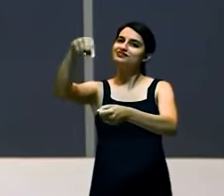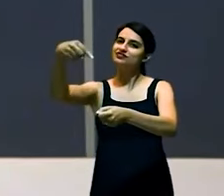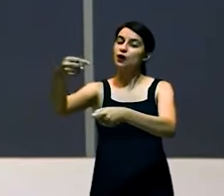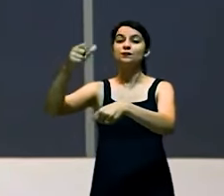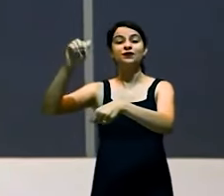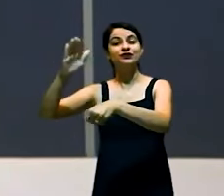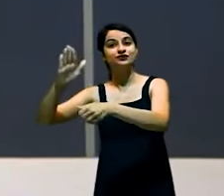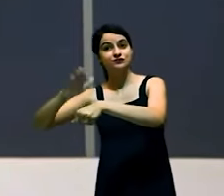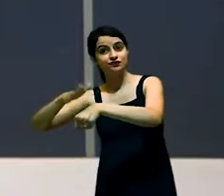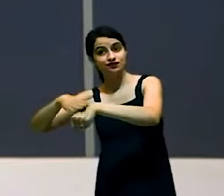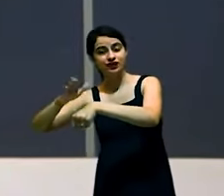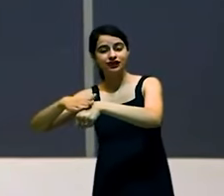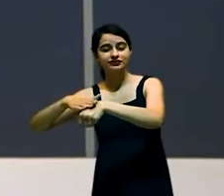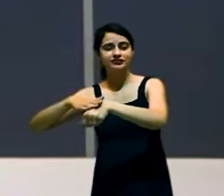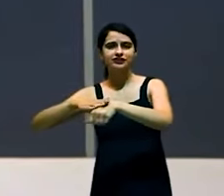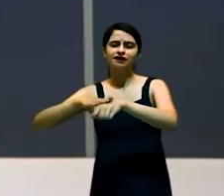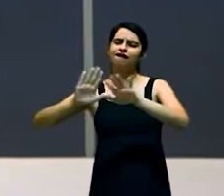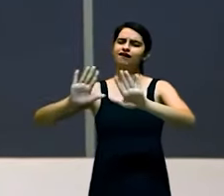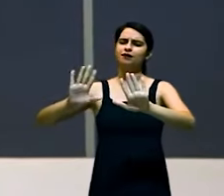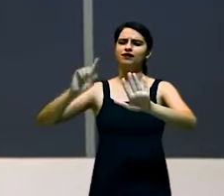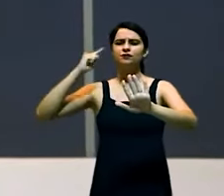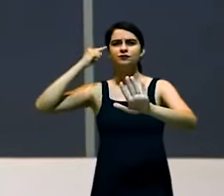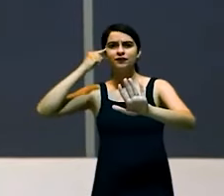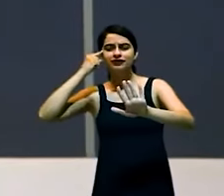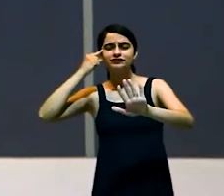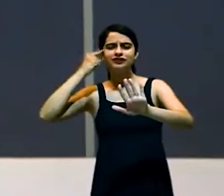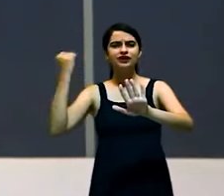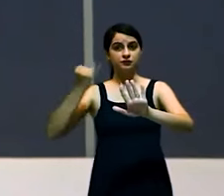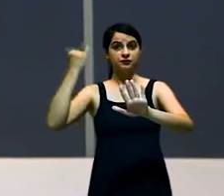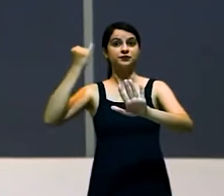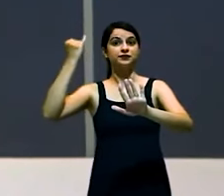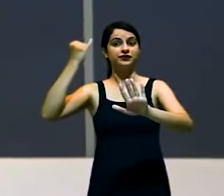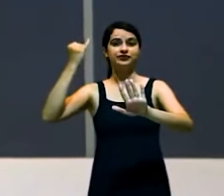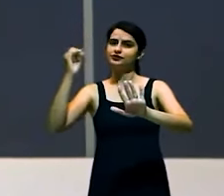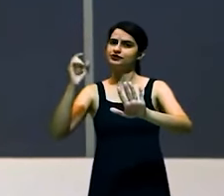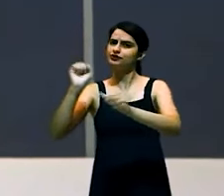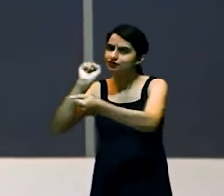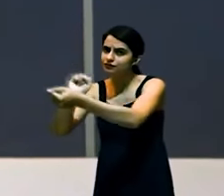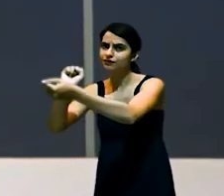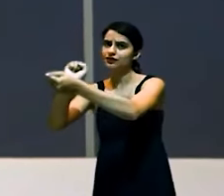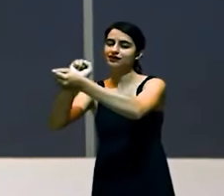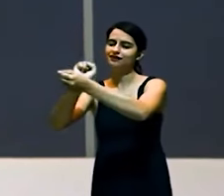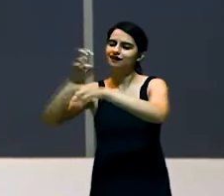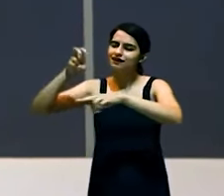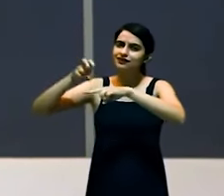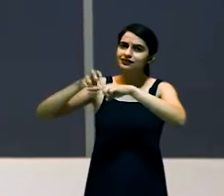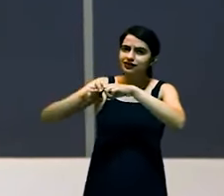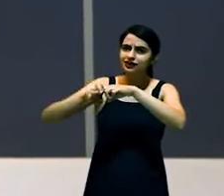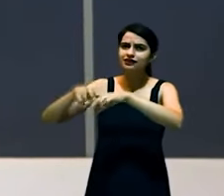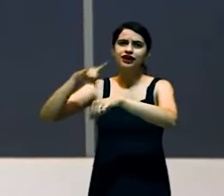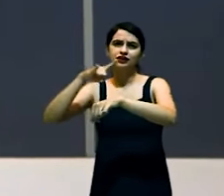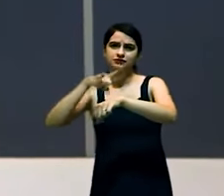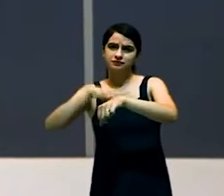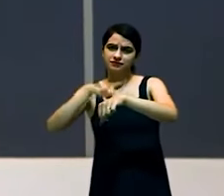Pastor, mas é importante, mas tem coisa mais importante agora. Dá para segurar aí o momento de ir ao banheiro, de